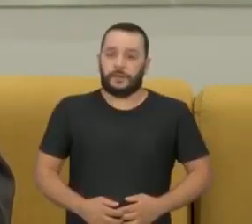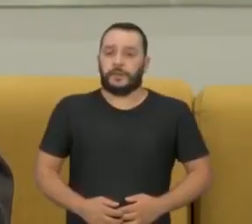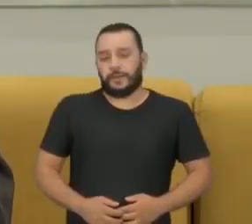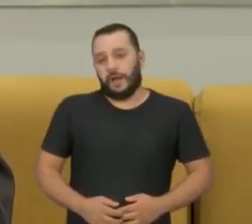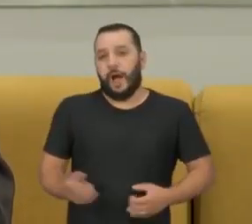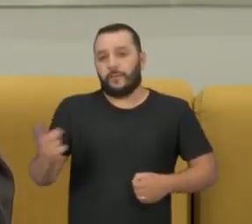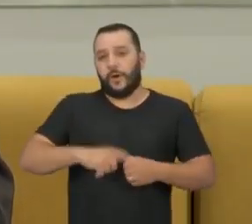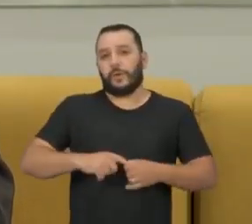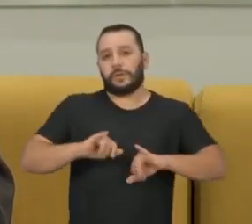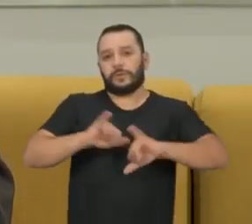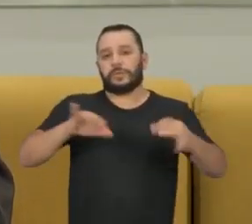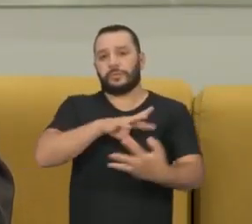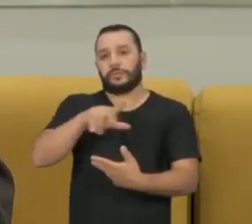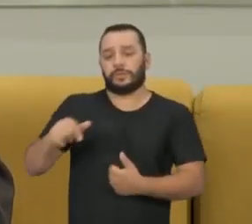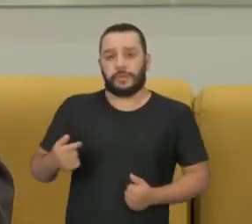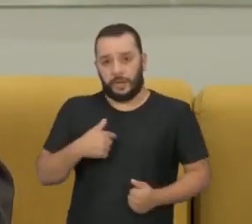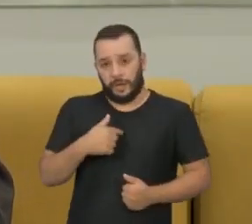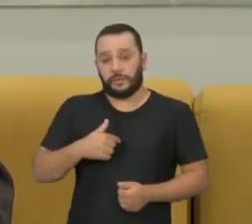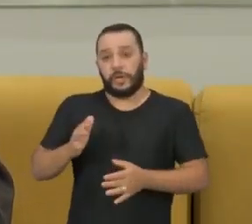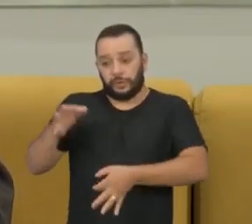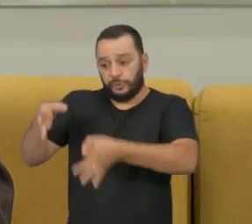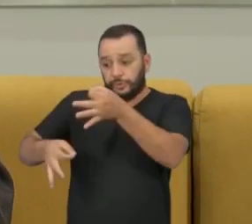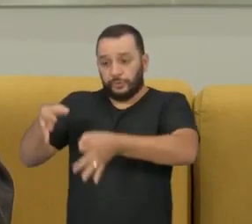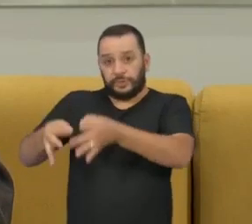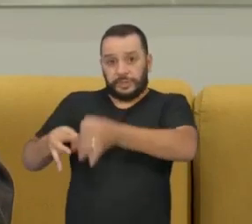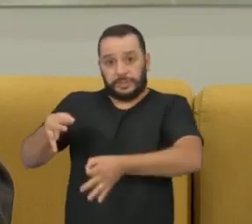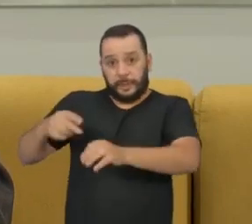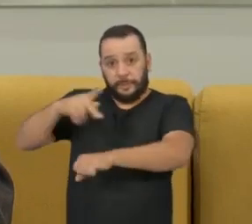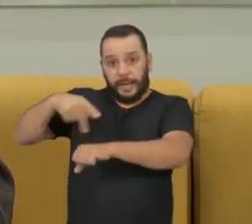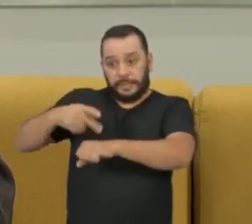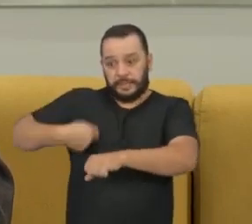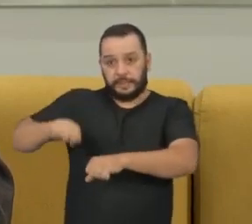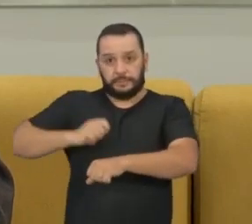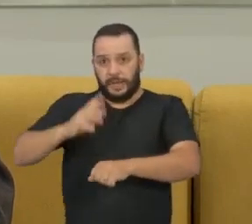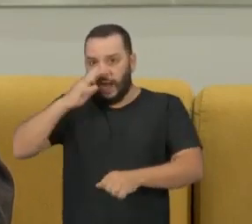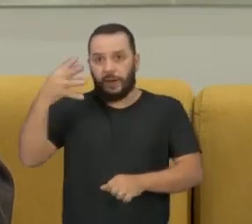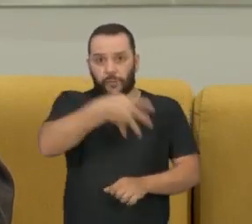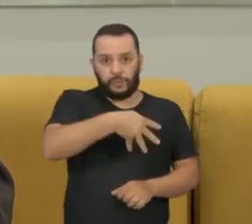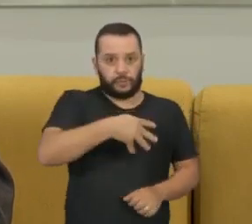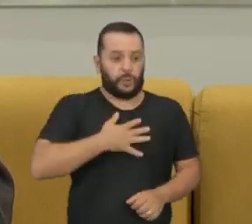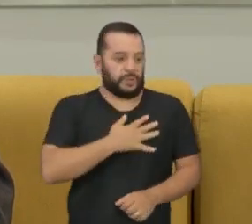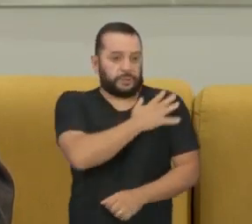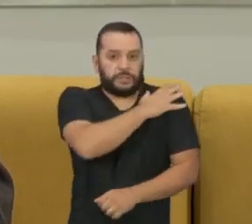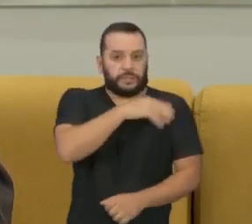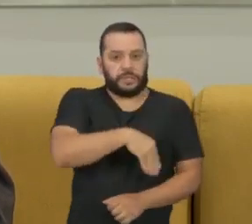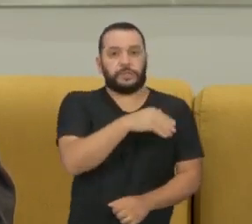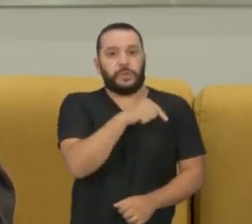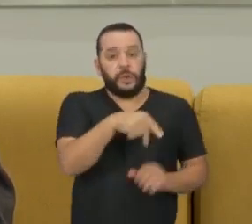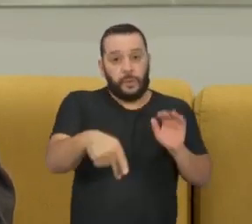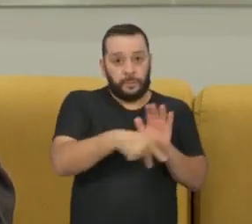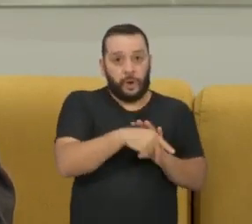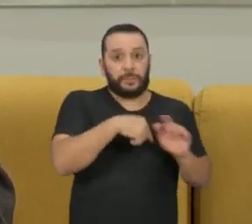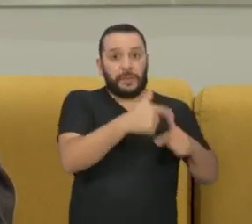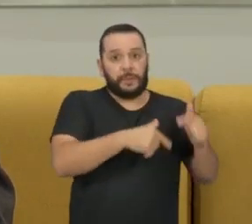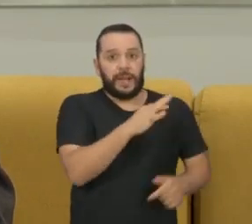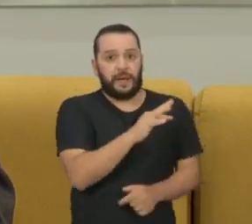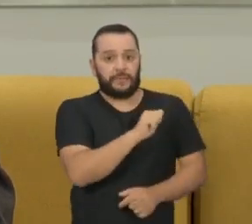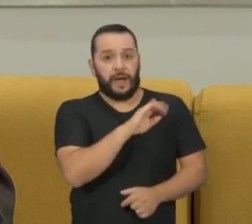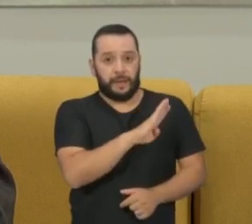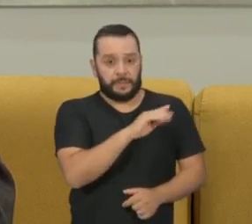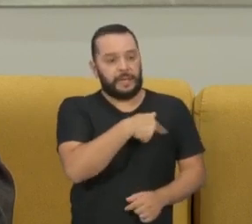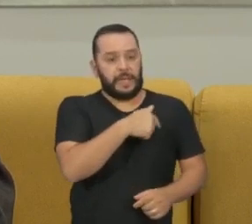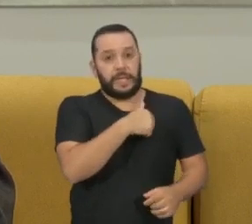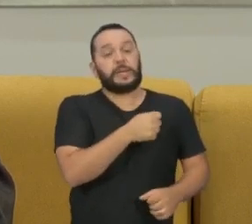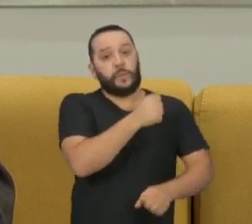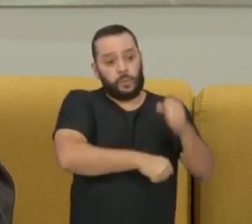A gente volta com as notícias internacionais. A Justiça Espanhola condenou hoje o sargento da FAB preso no ano passado no aeroporto de